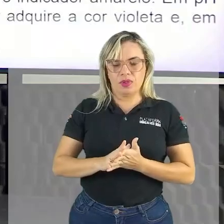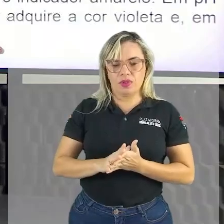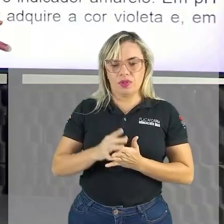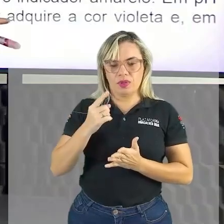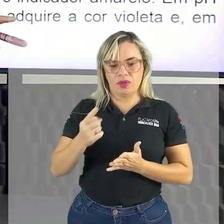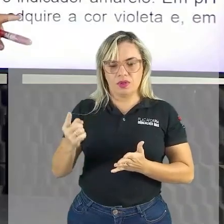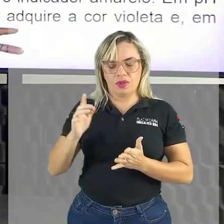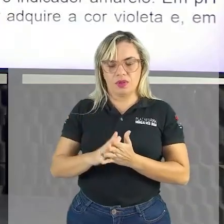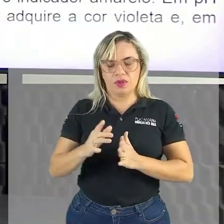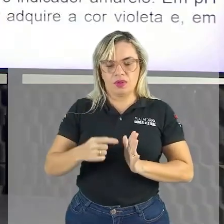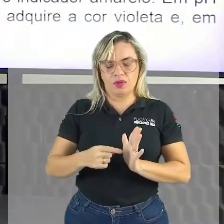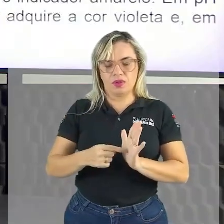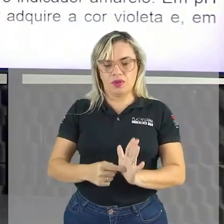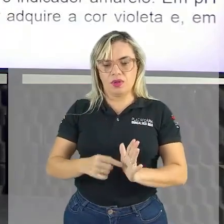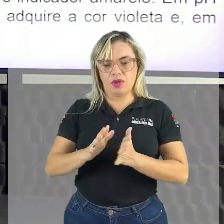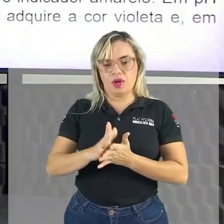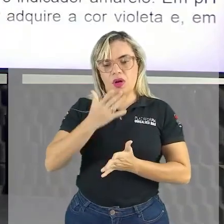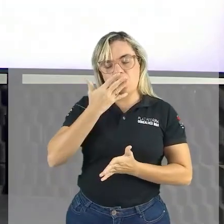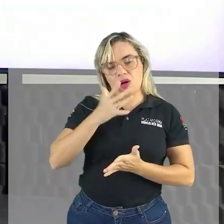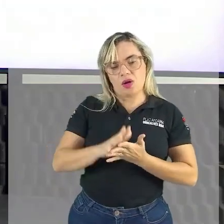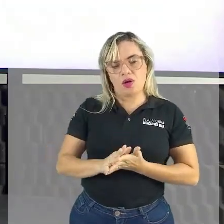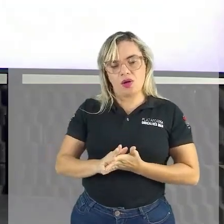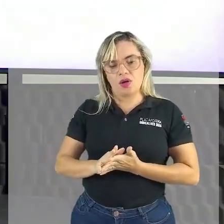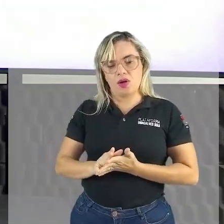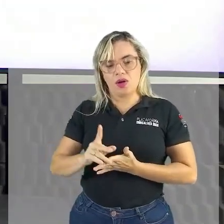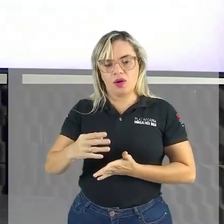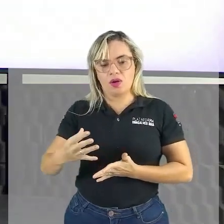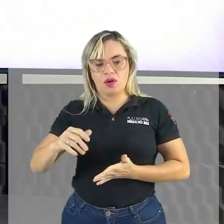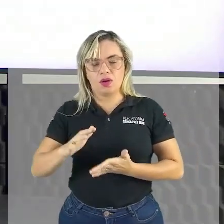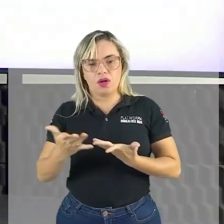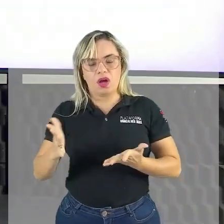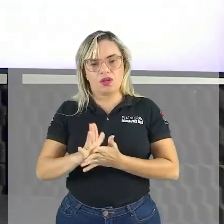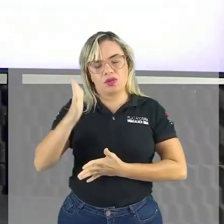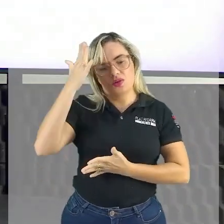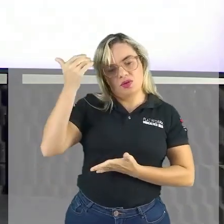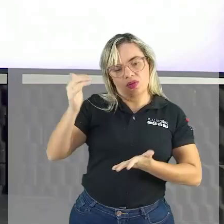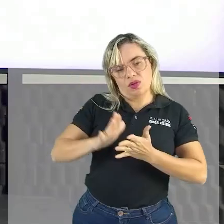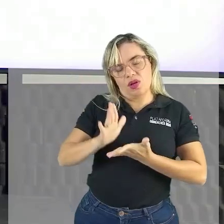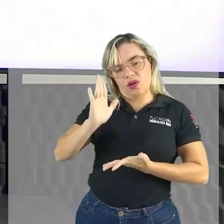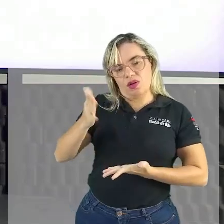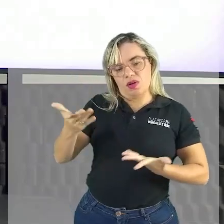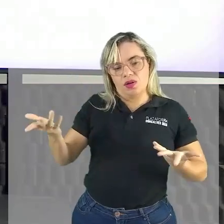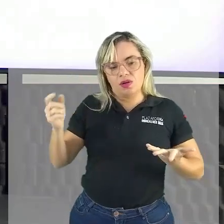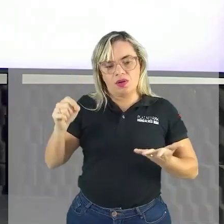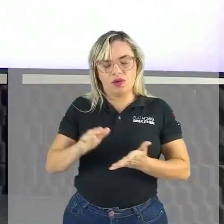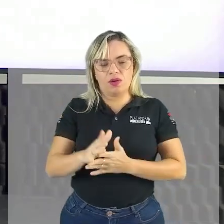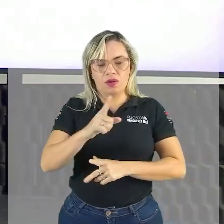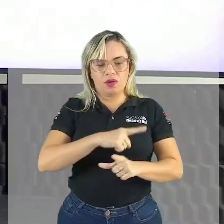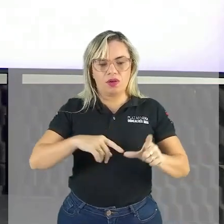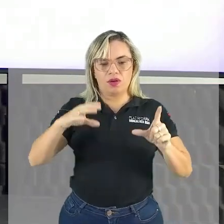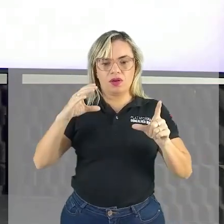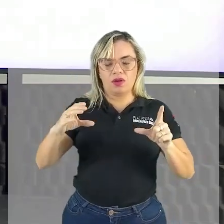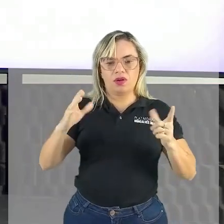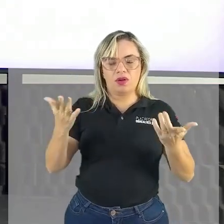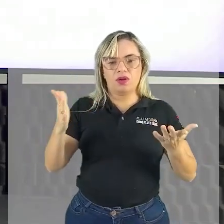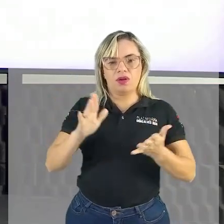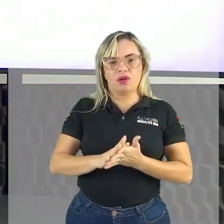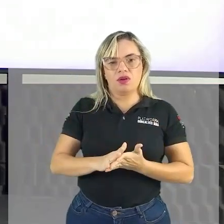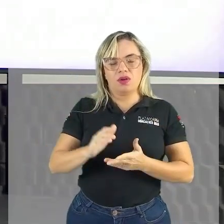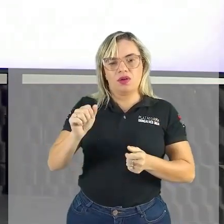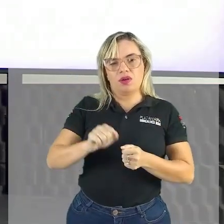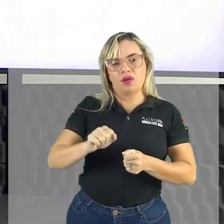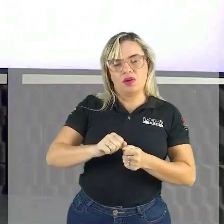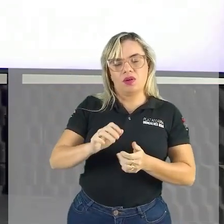o indicador vai adquirir uma cor violeta. Então eu já sei que eu vou ter uma cor violeta. Era uma questão que apenas exigia que